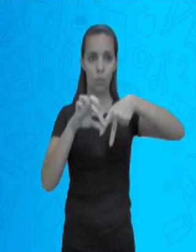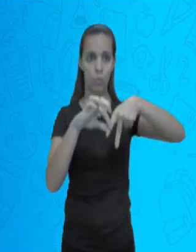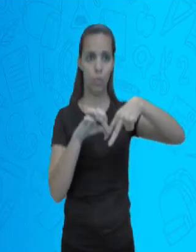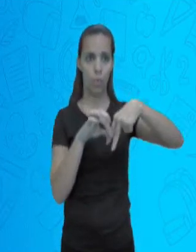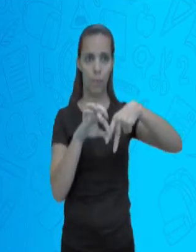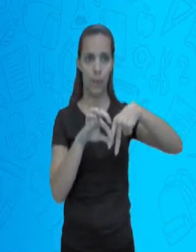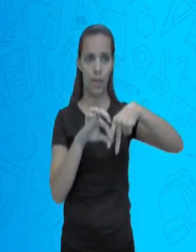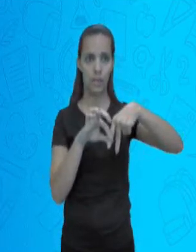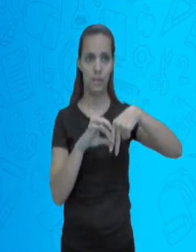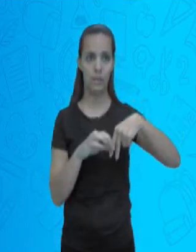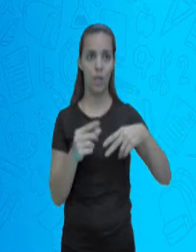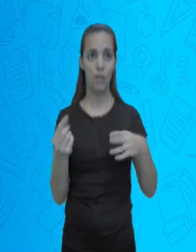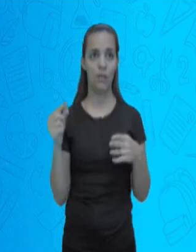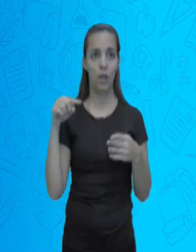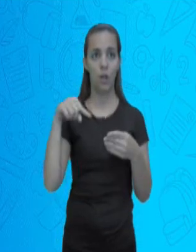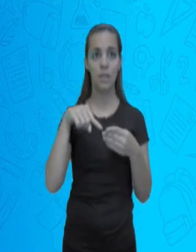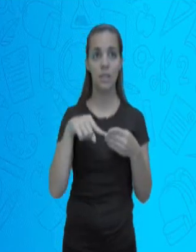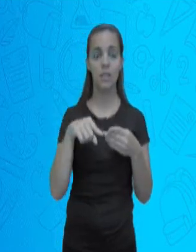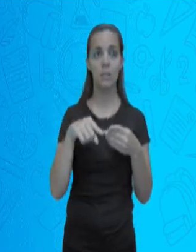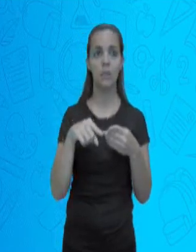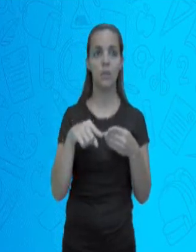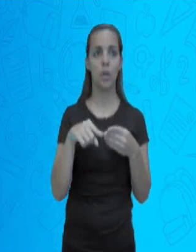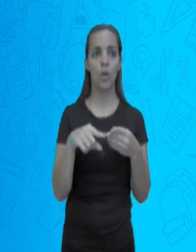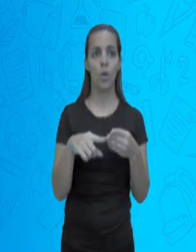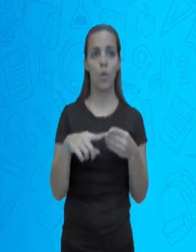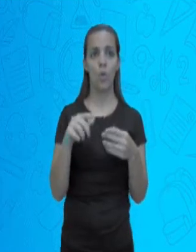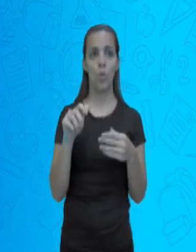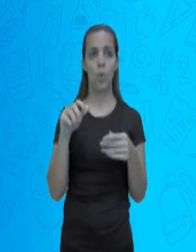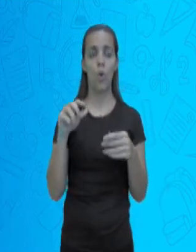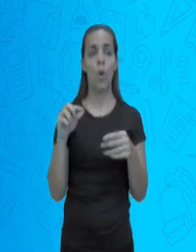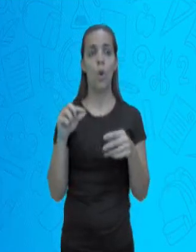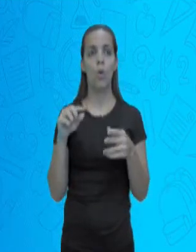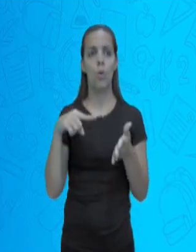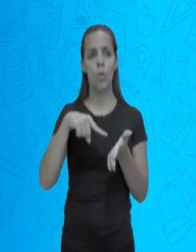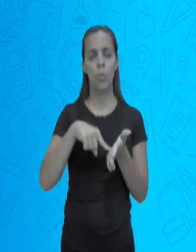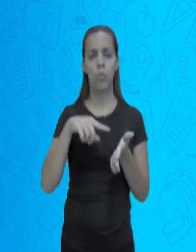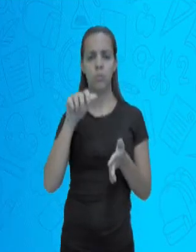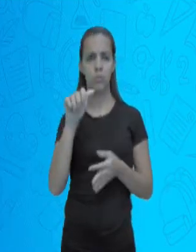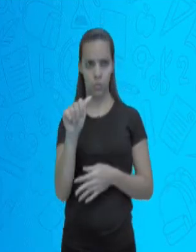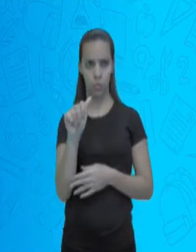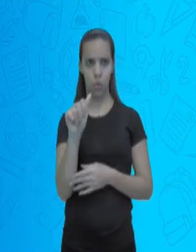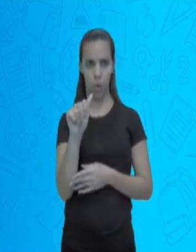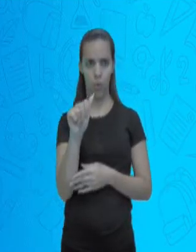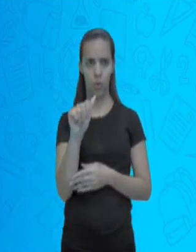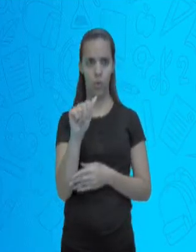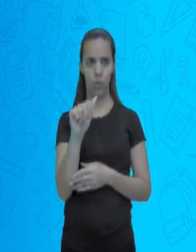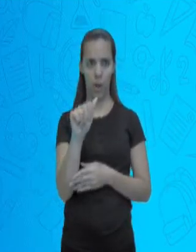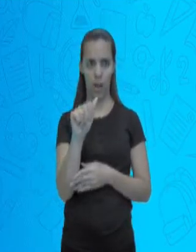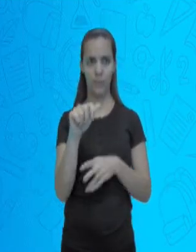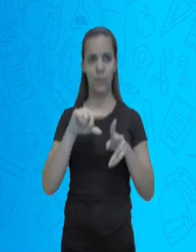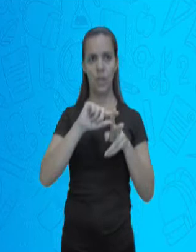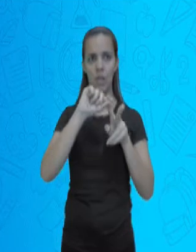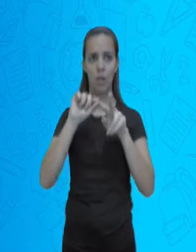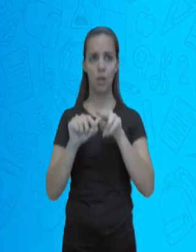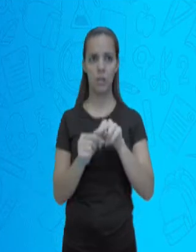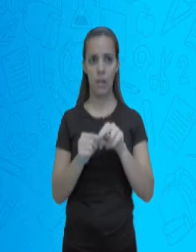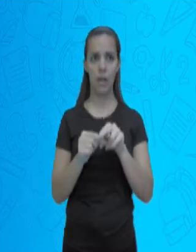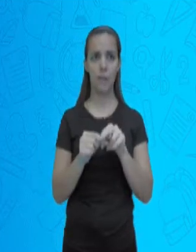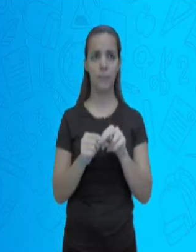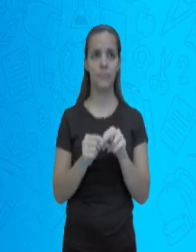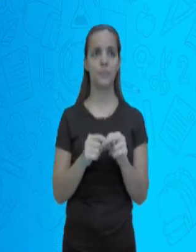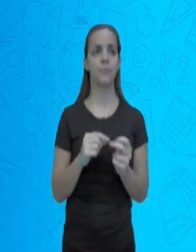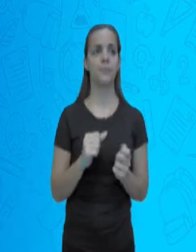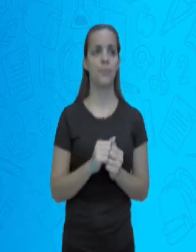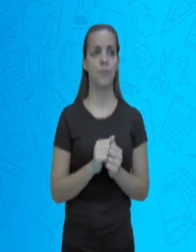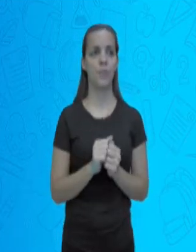sinalizar um arco aqui, ó, tanto na região superior como na região inferior. Sinalizei o arco.